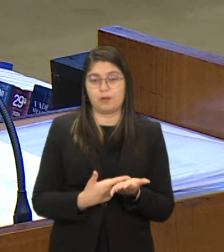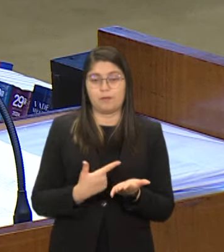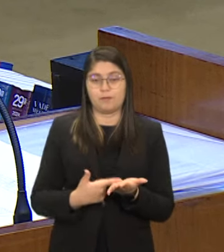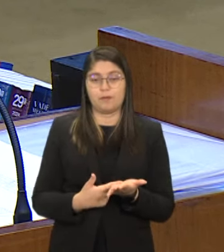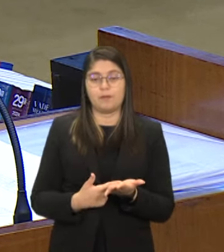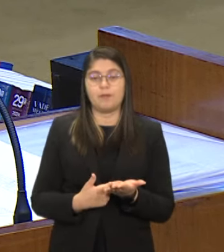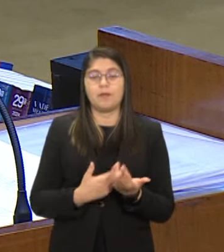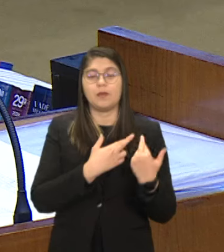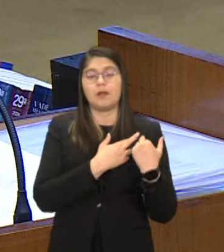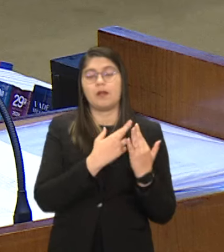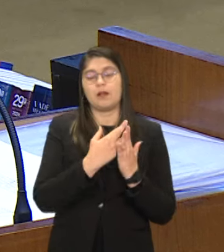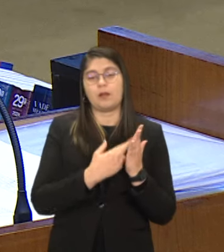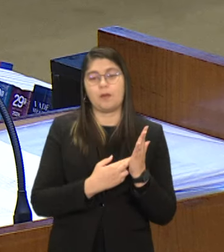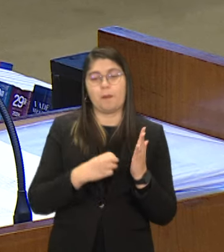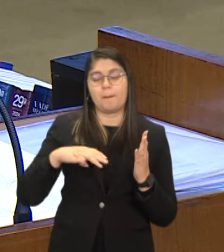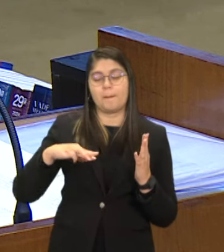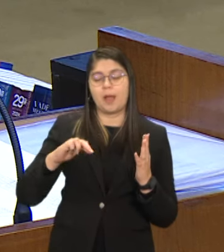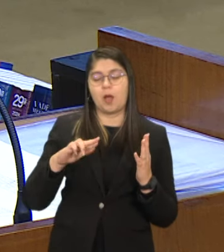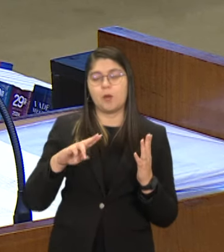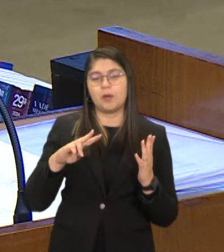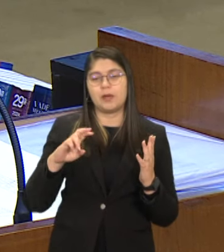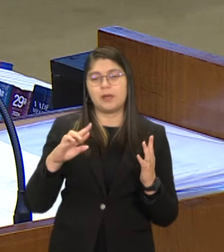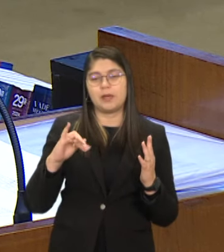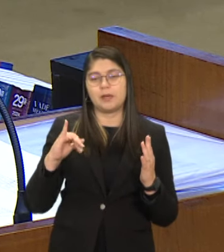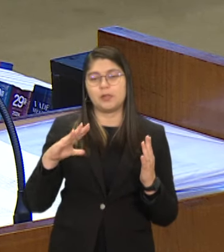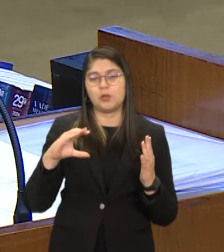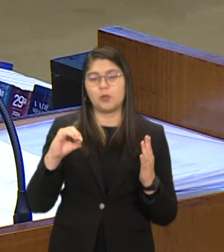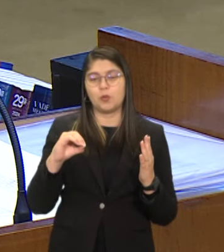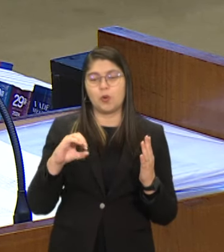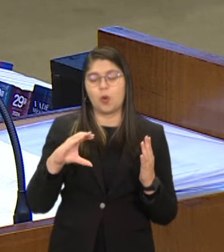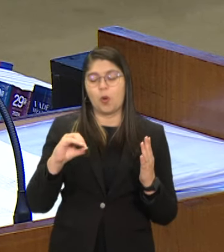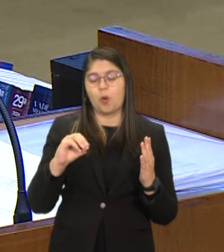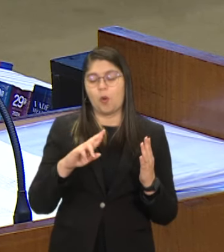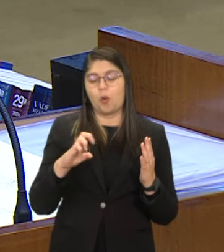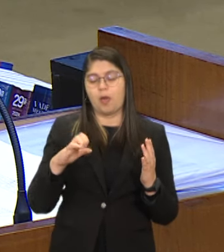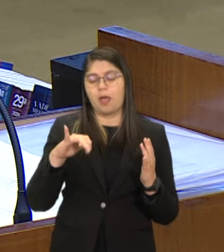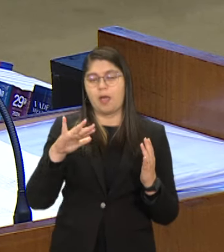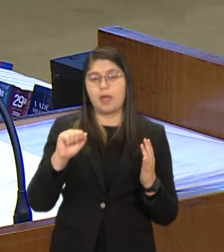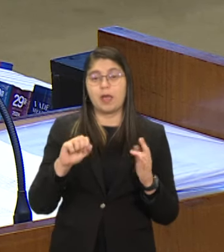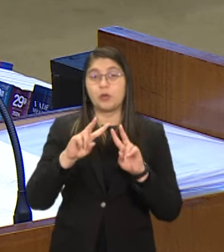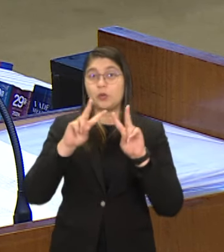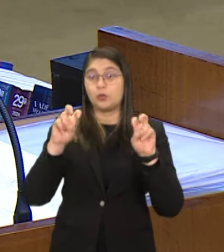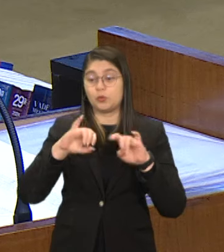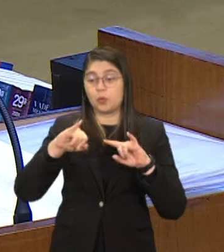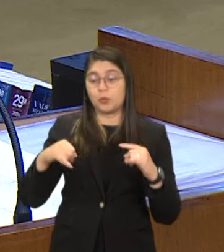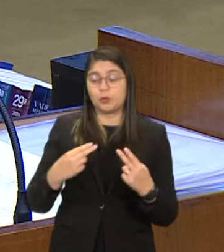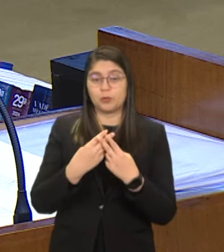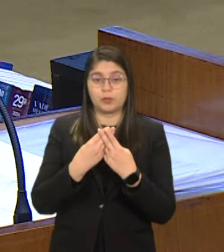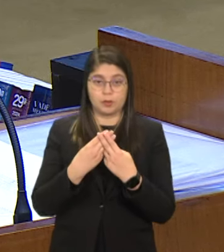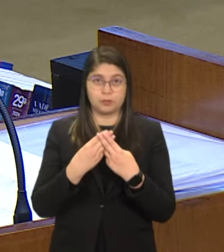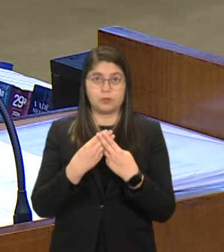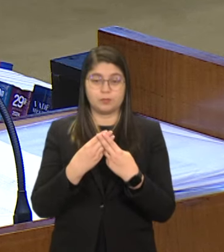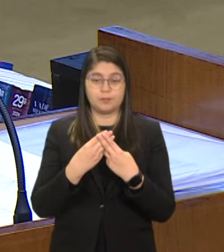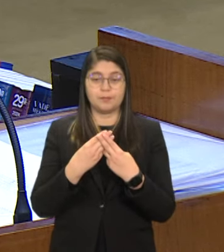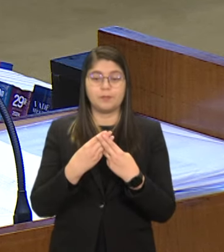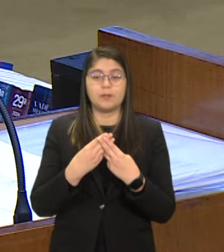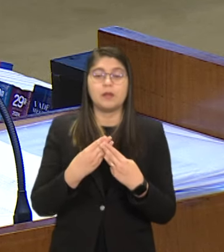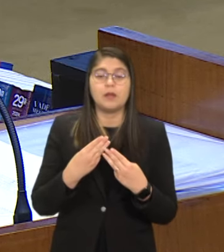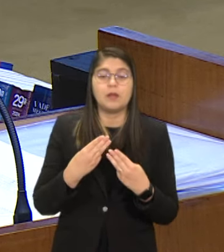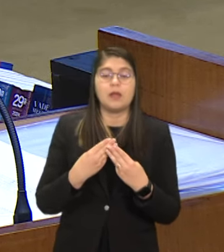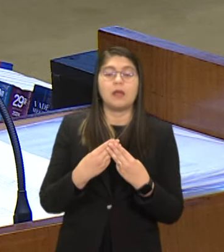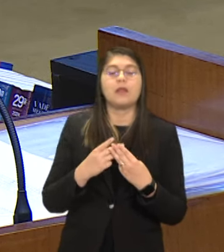Maurício Correia, contra os judeus. É um lead case nessa matéria aqui no tribunal já há